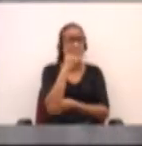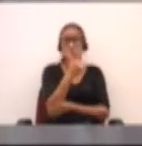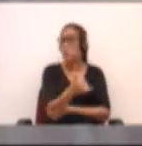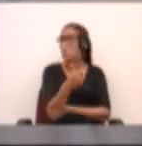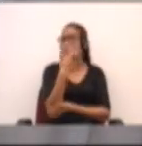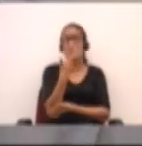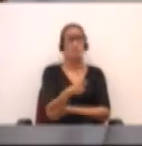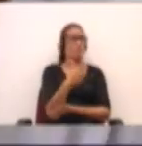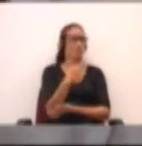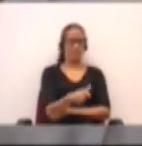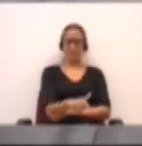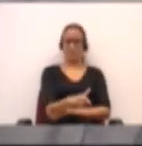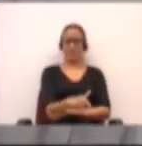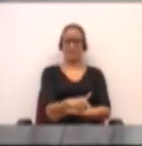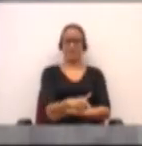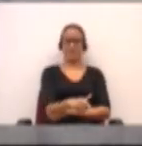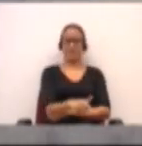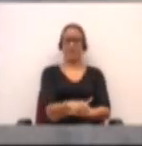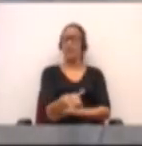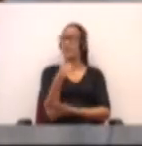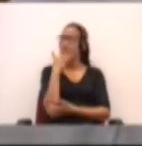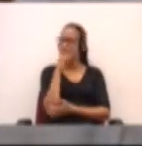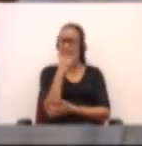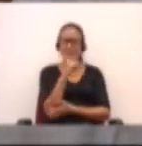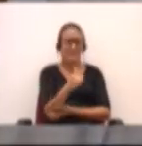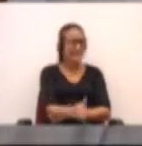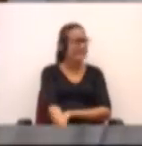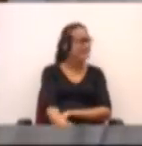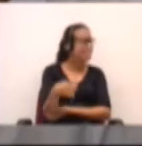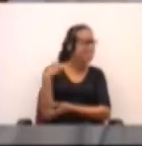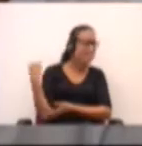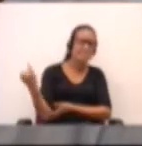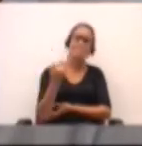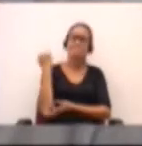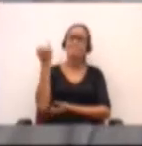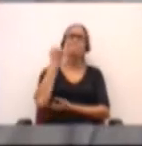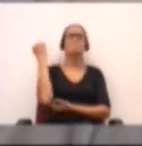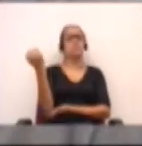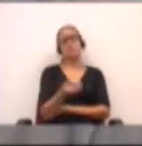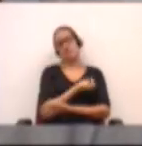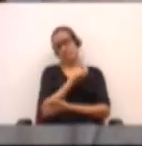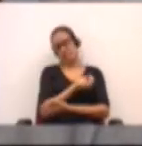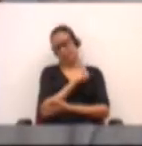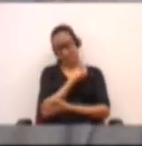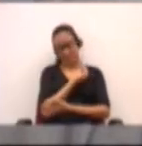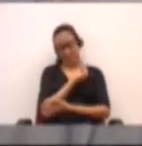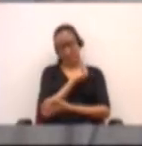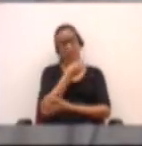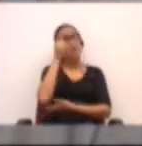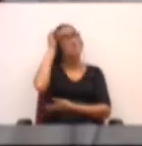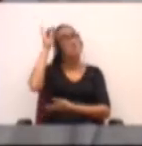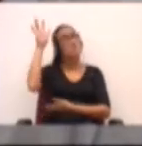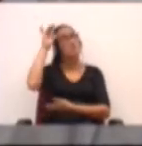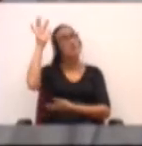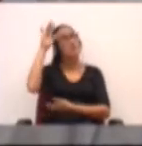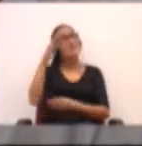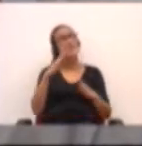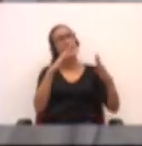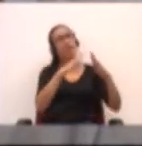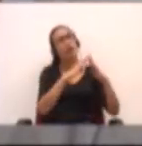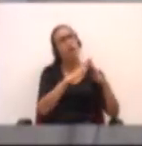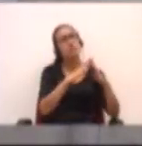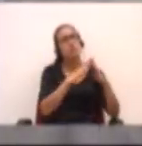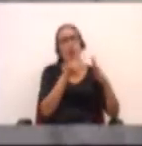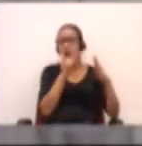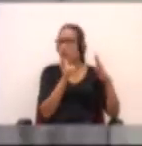de vida. Vocês imaginem uma família, uma casa sem energia elétrica nos dias de